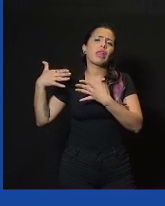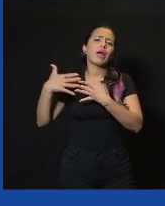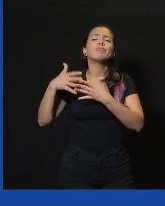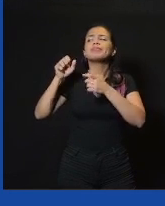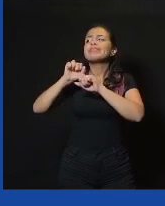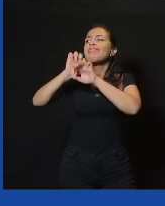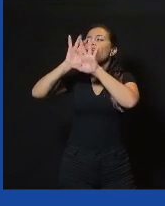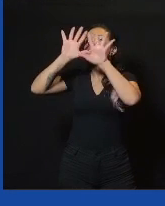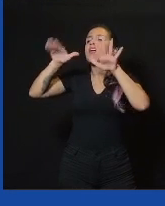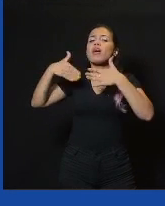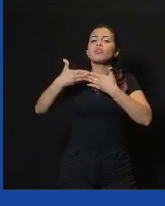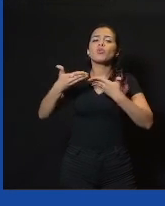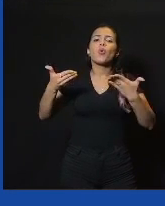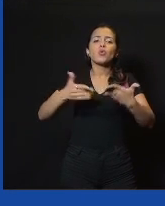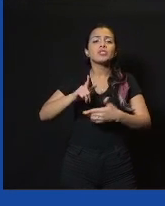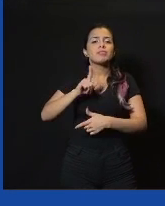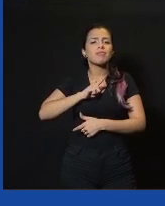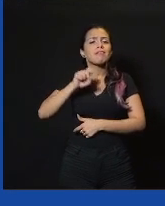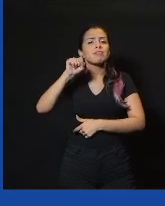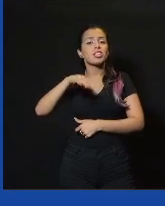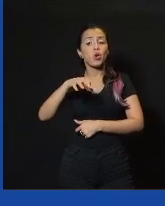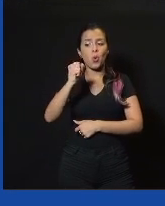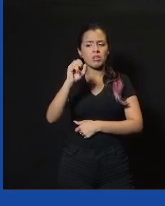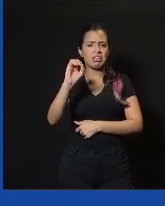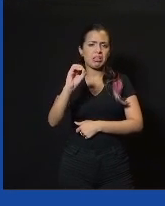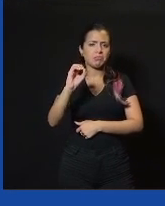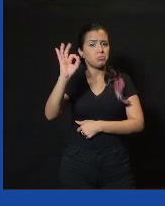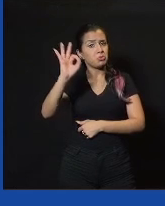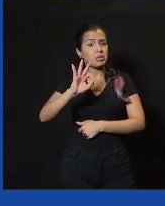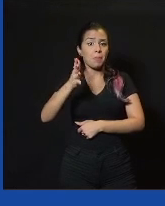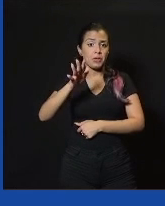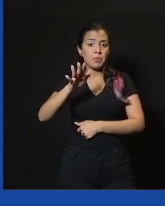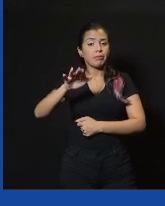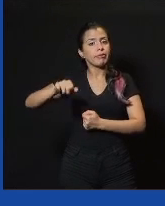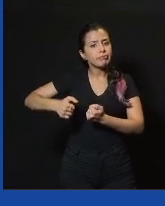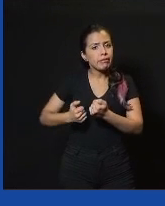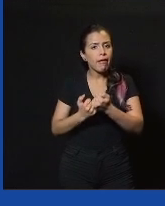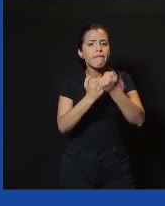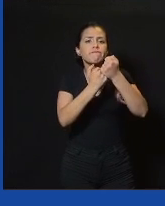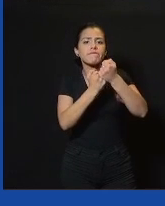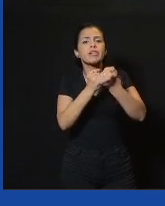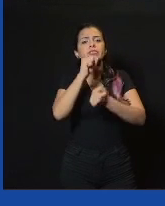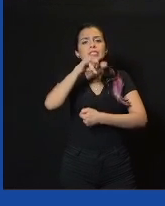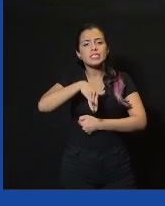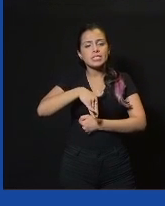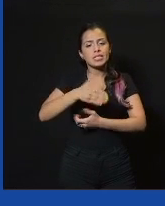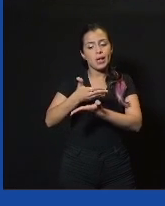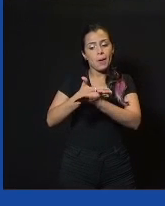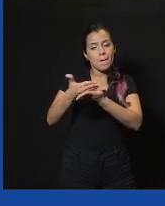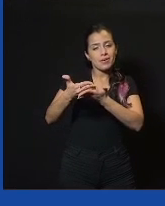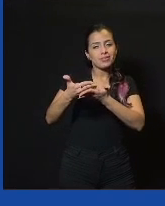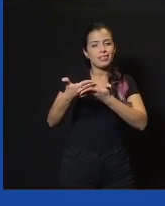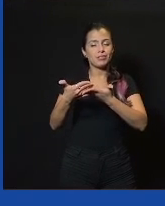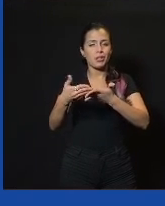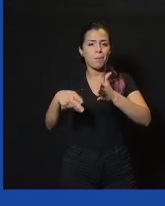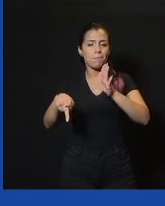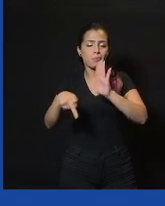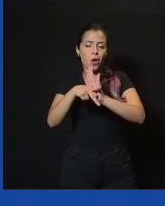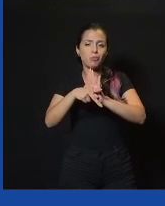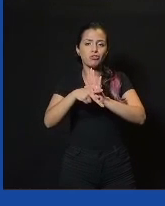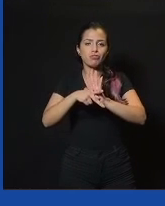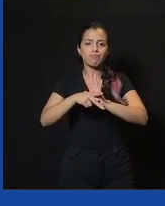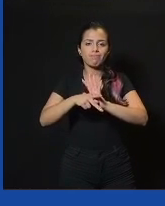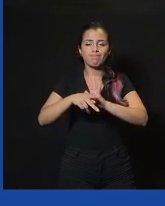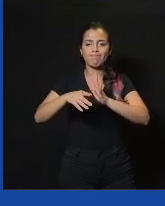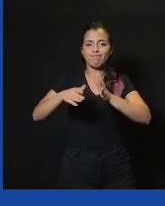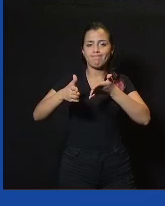existe aí 70, 80% dos brasileiros que defendem esses princípios civilizatórios. E isso é um caminho sem volta.